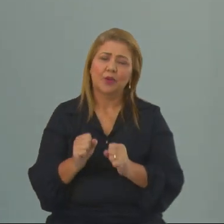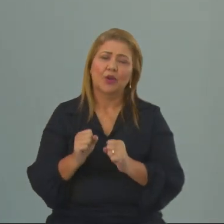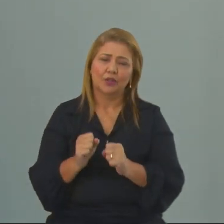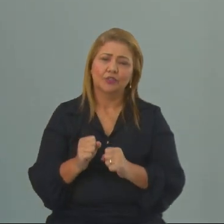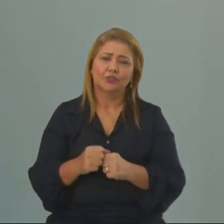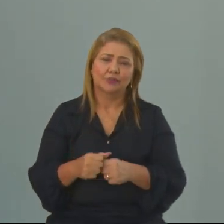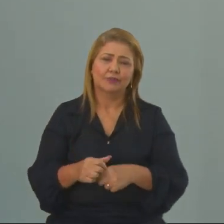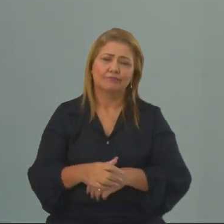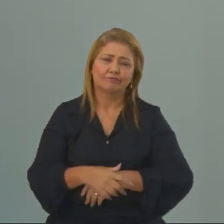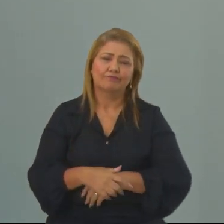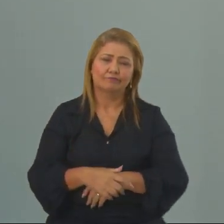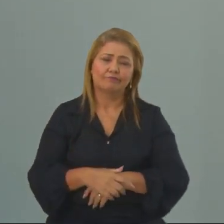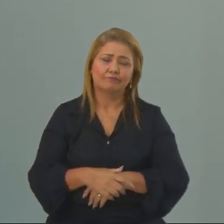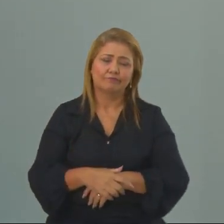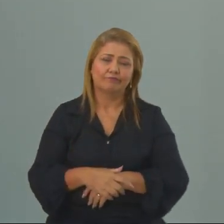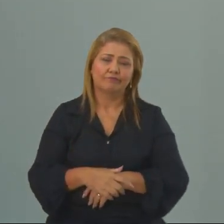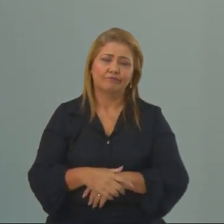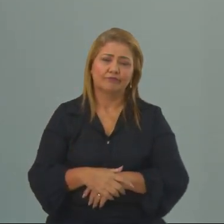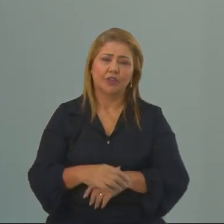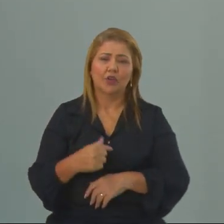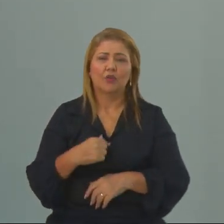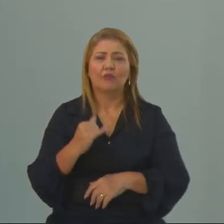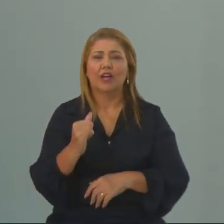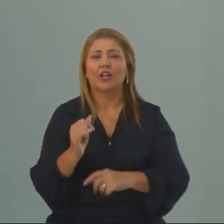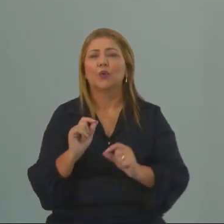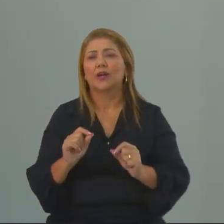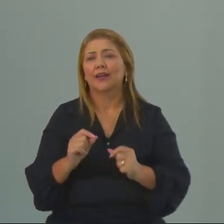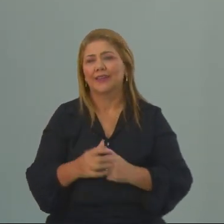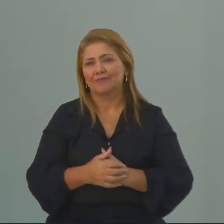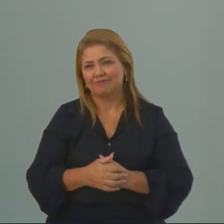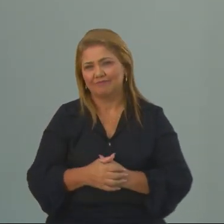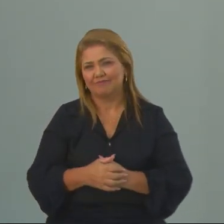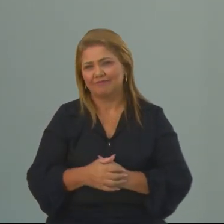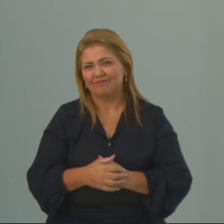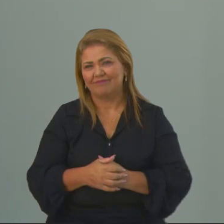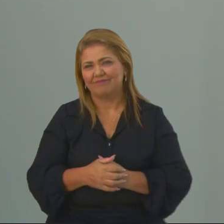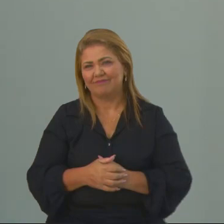fala. O que eu disse para ela?